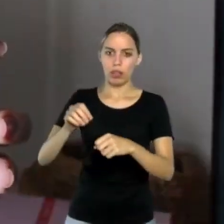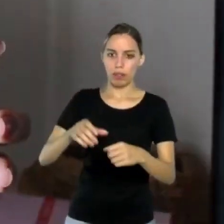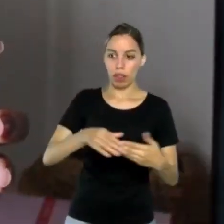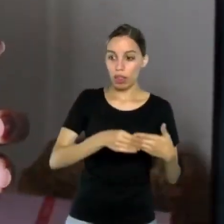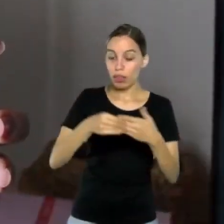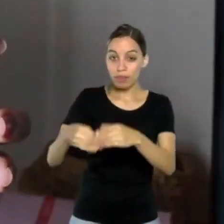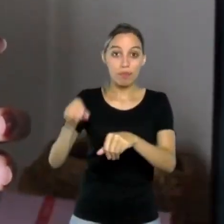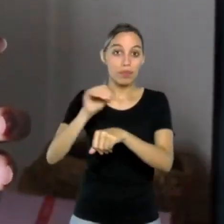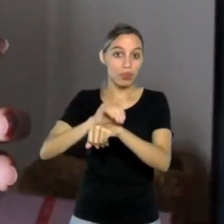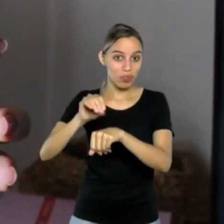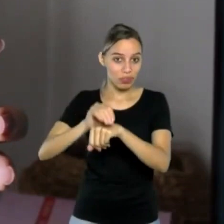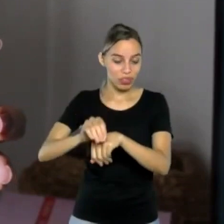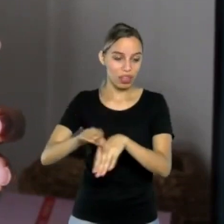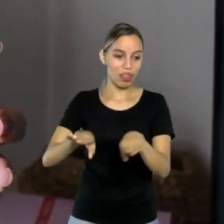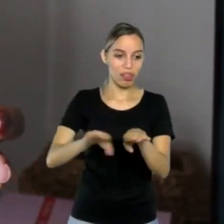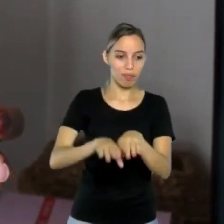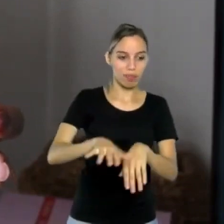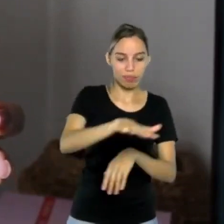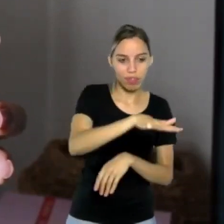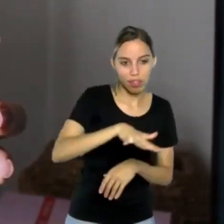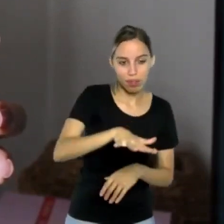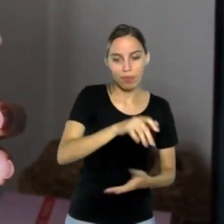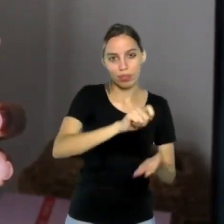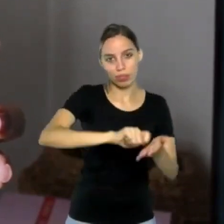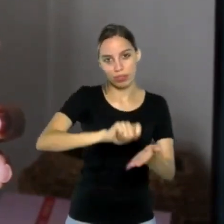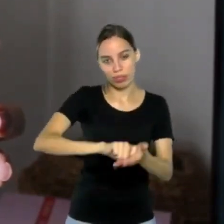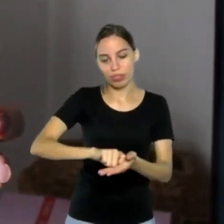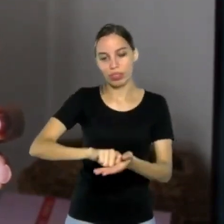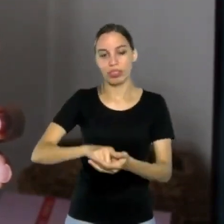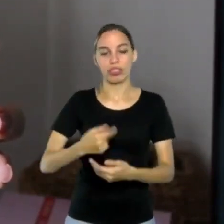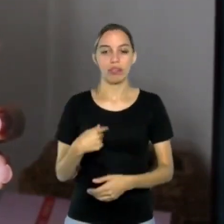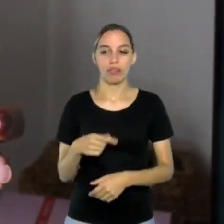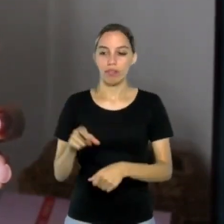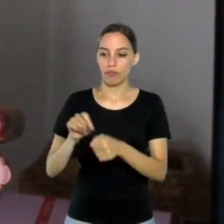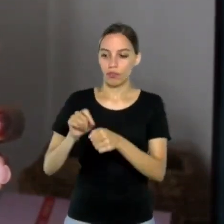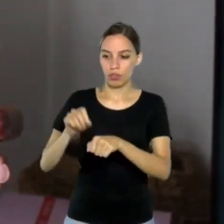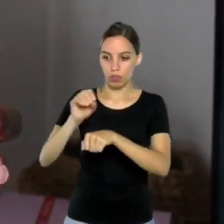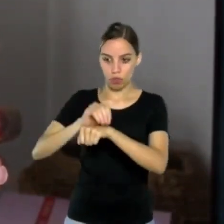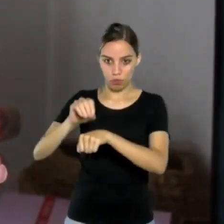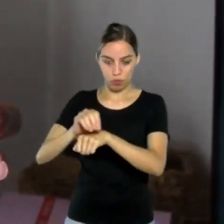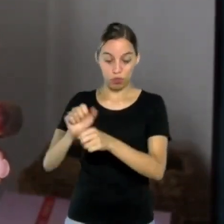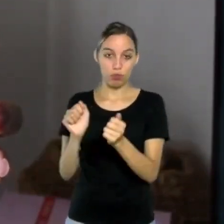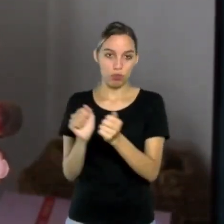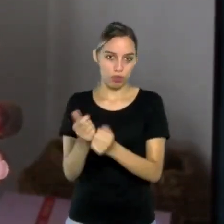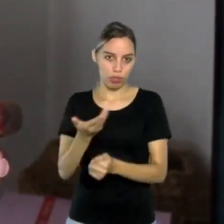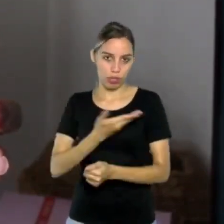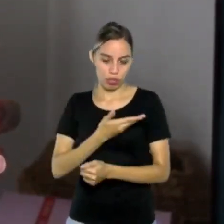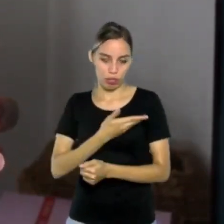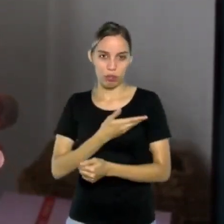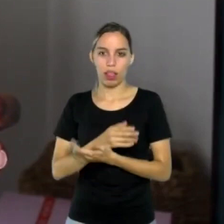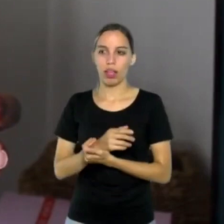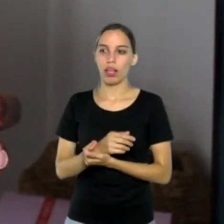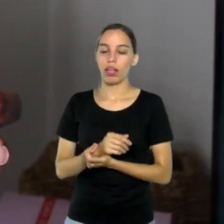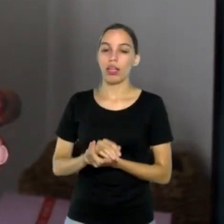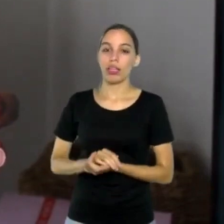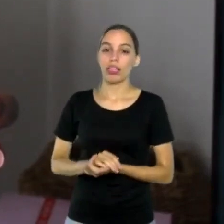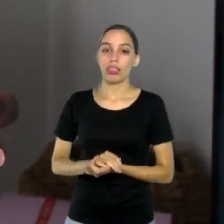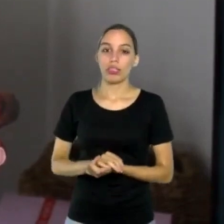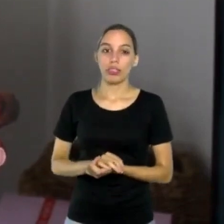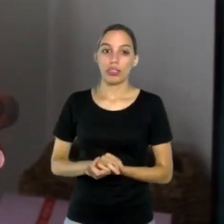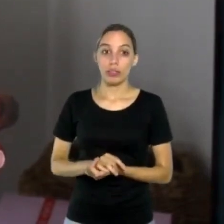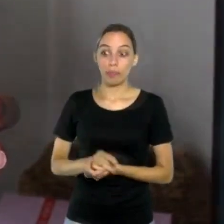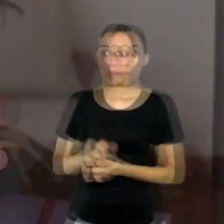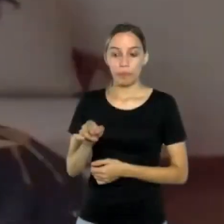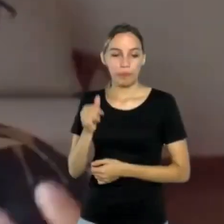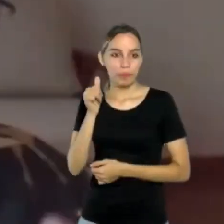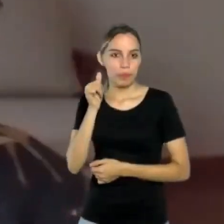escrita. Josane segura nas mãos o livro O Caderno das Inviabilidades, de Elisa Caetano. A capa mostra a foto de